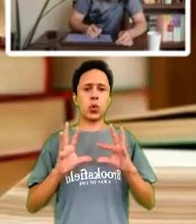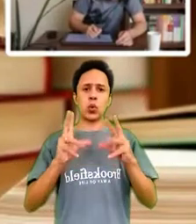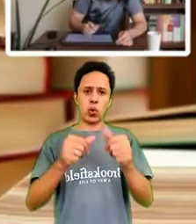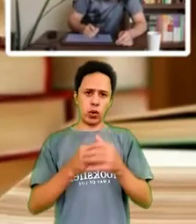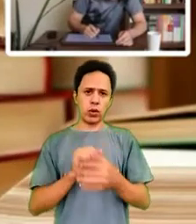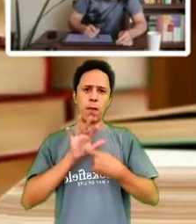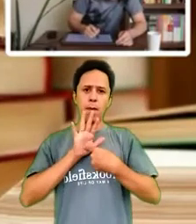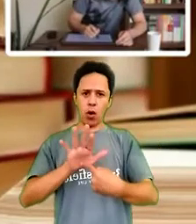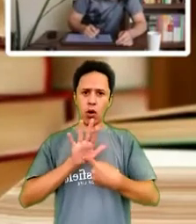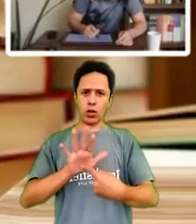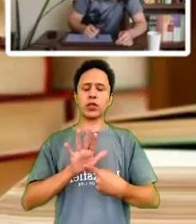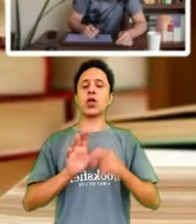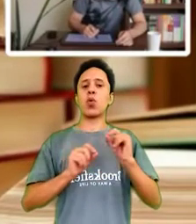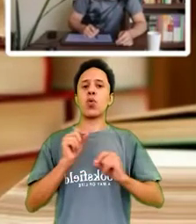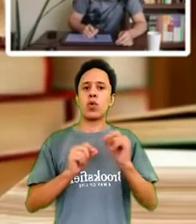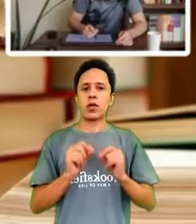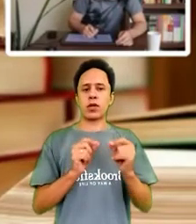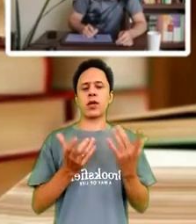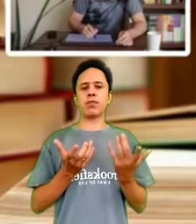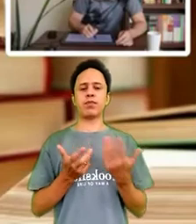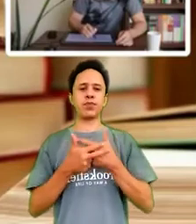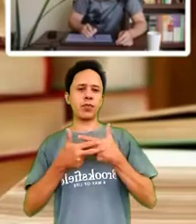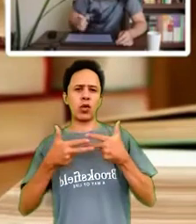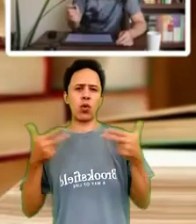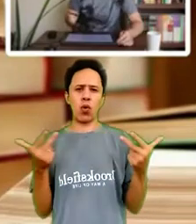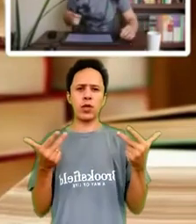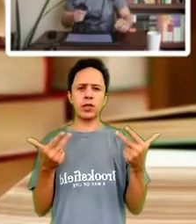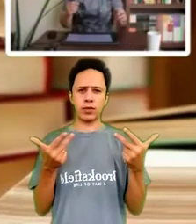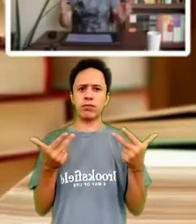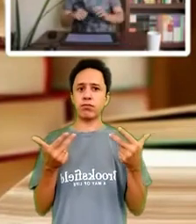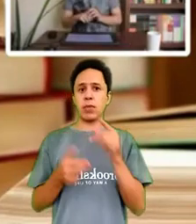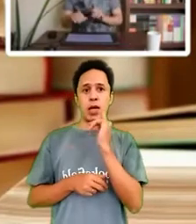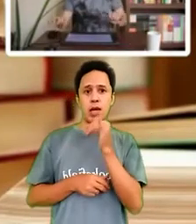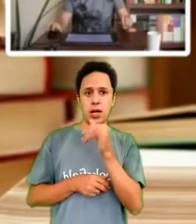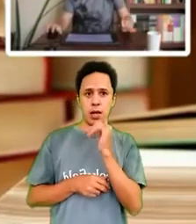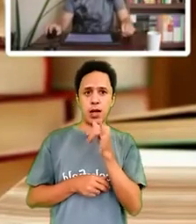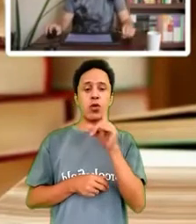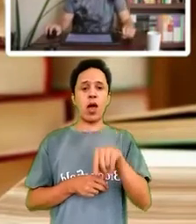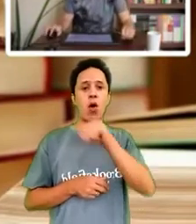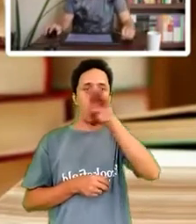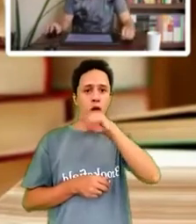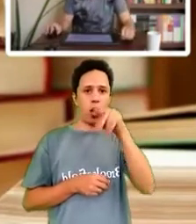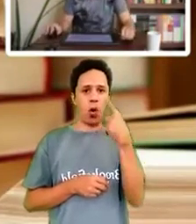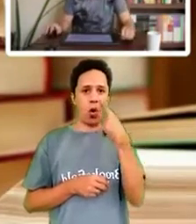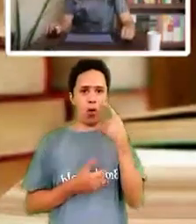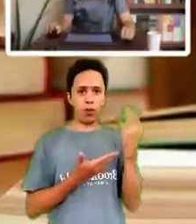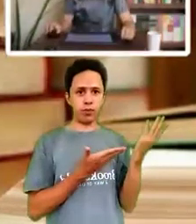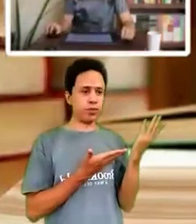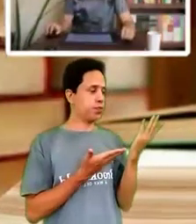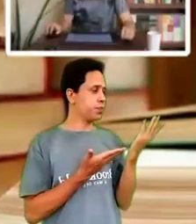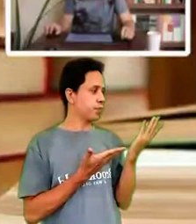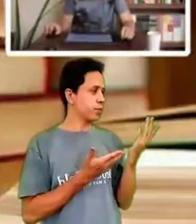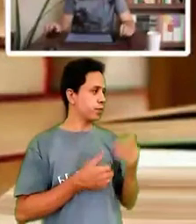Todas elas mostram muitas das coisas em que os relatos se mostram orais. Olha só, vou voltar lá em